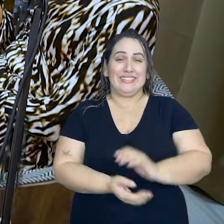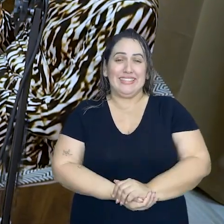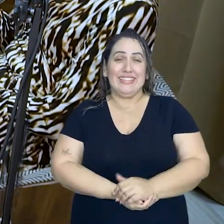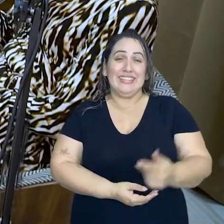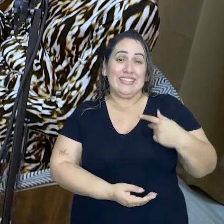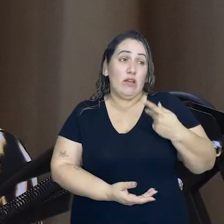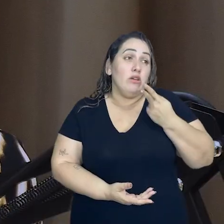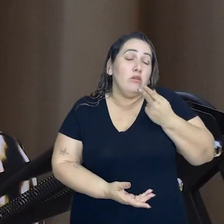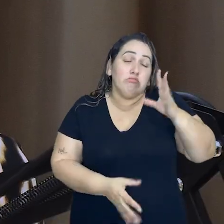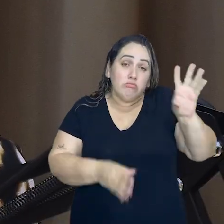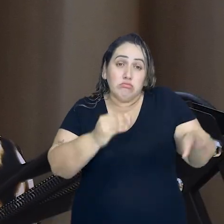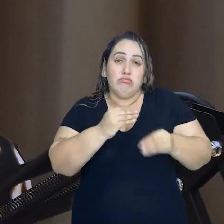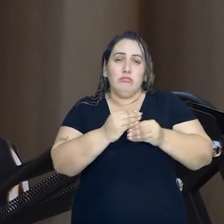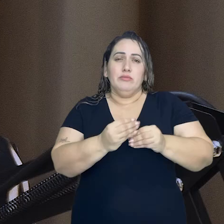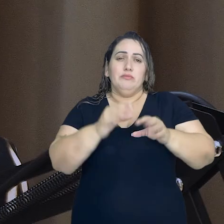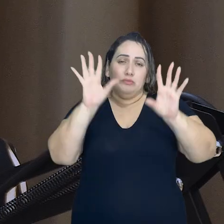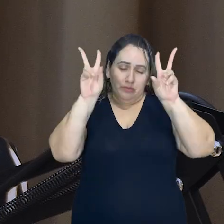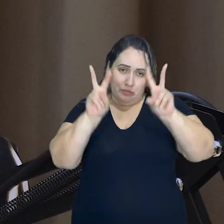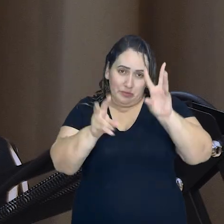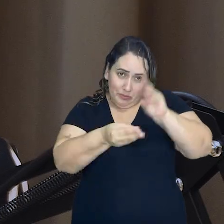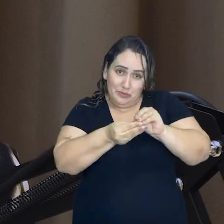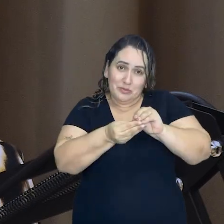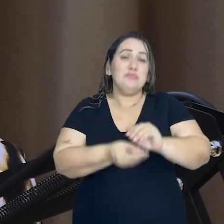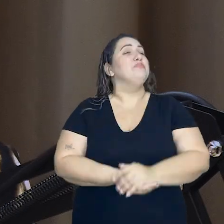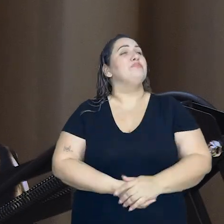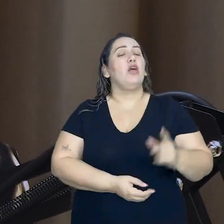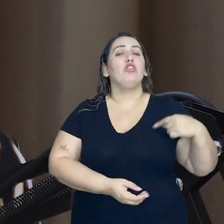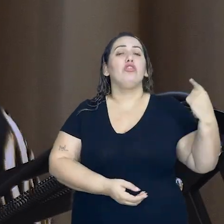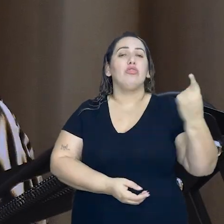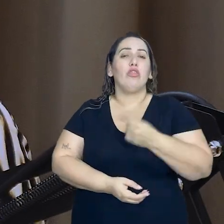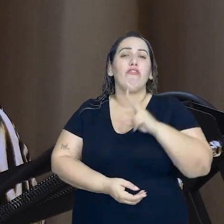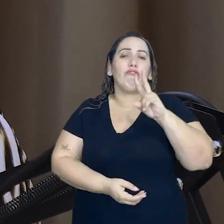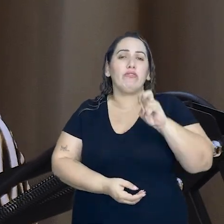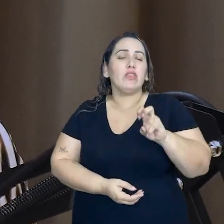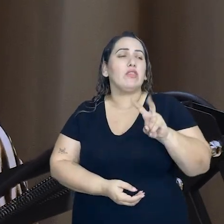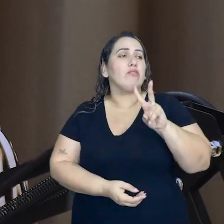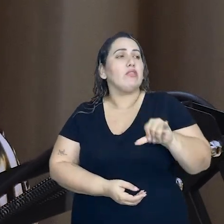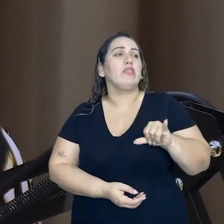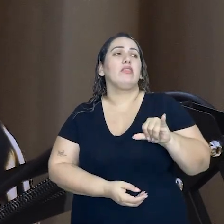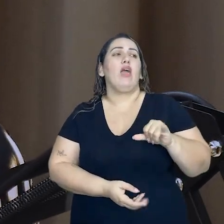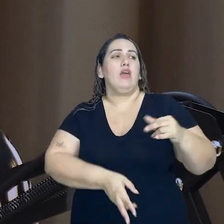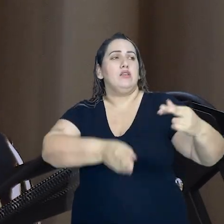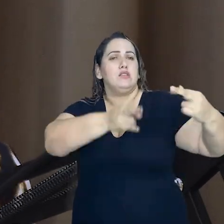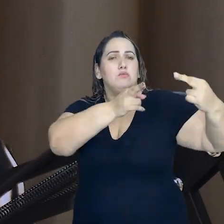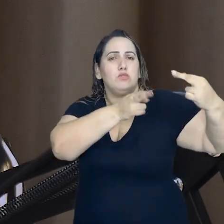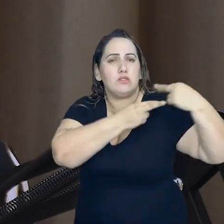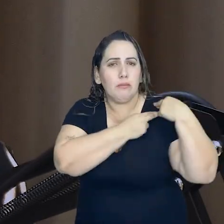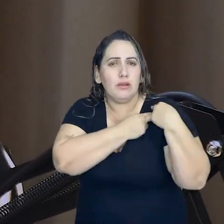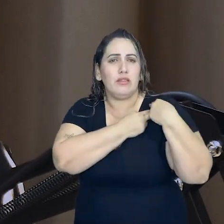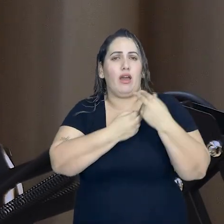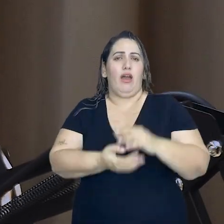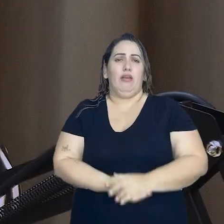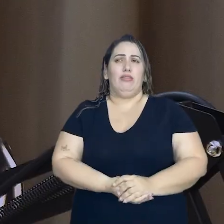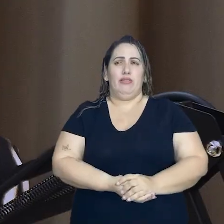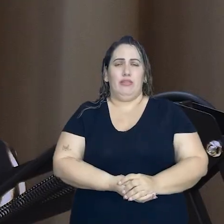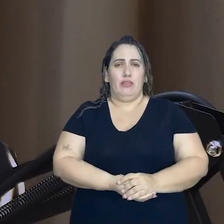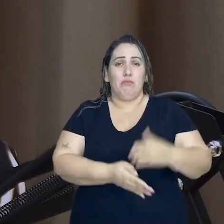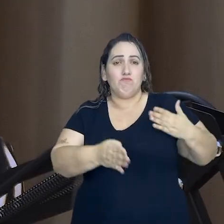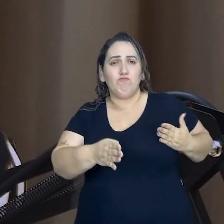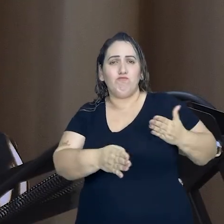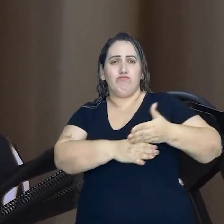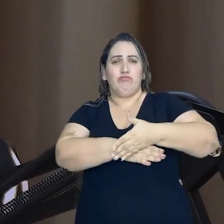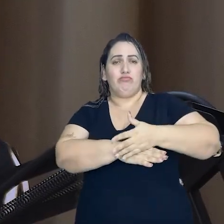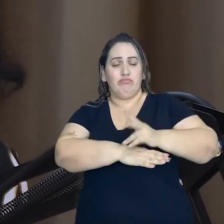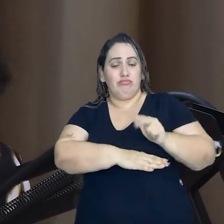o que eu digo, vamos fazer com propriedade, responsabilidade, esse